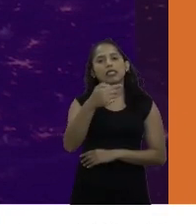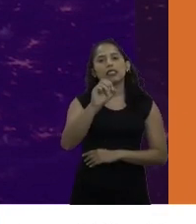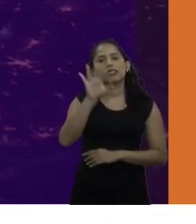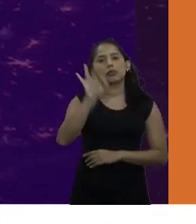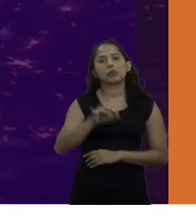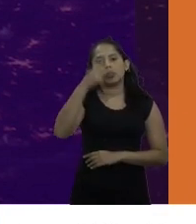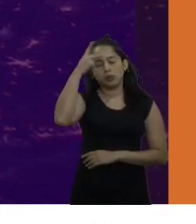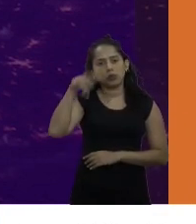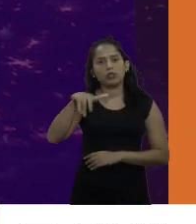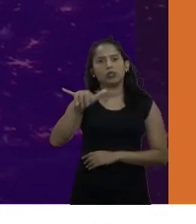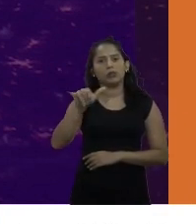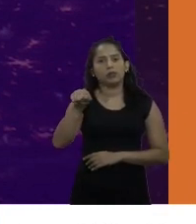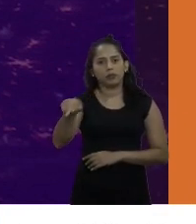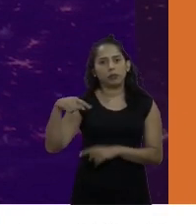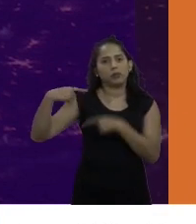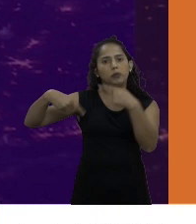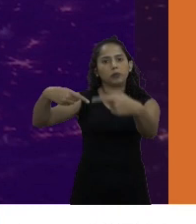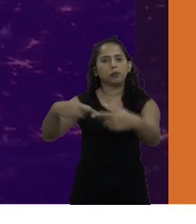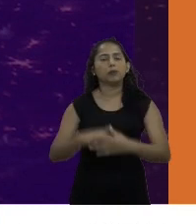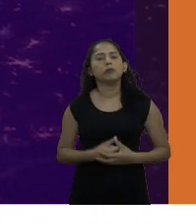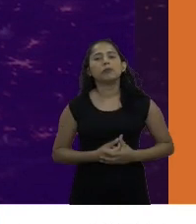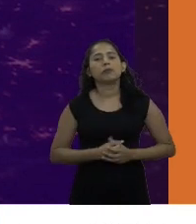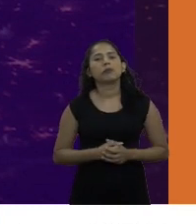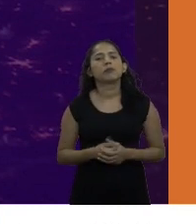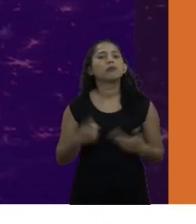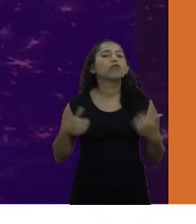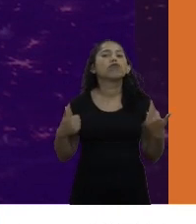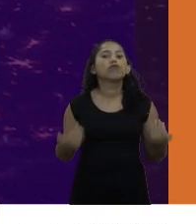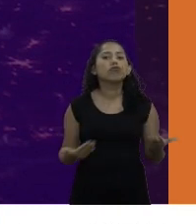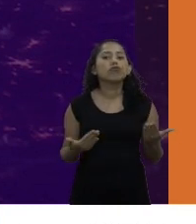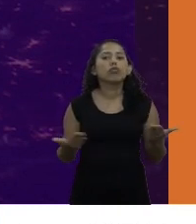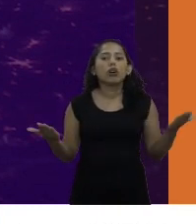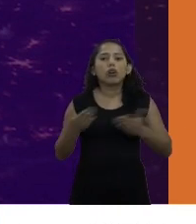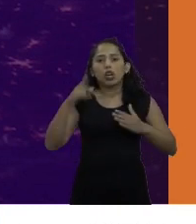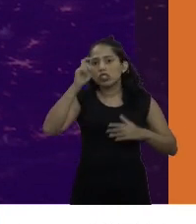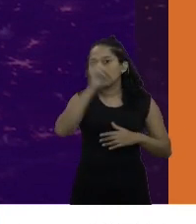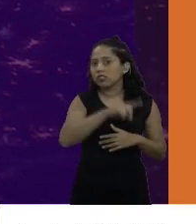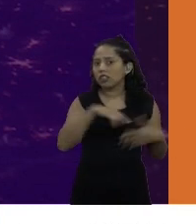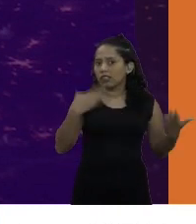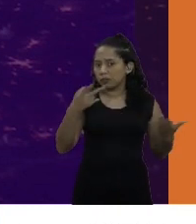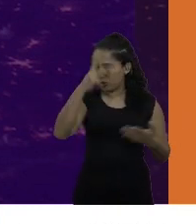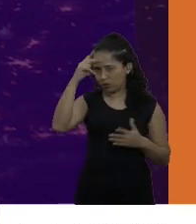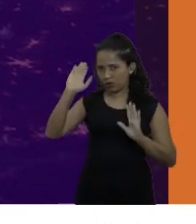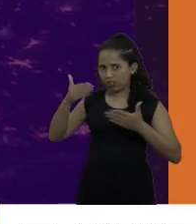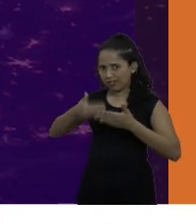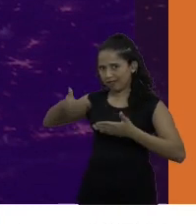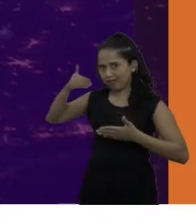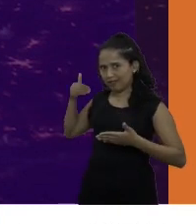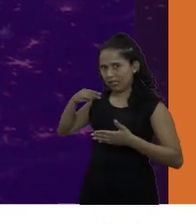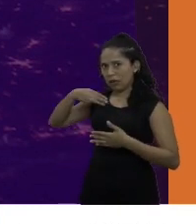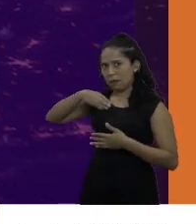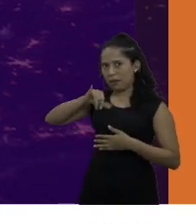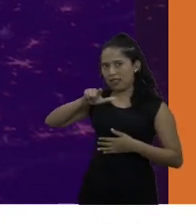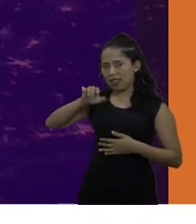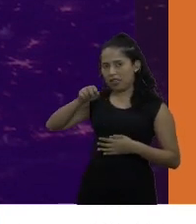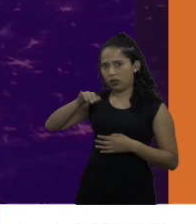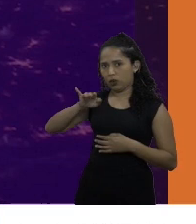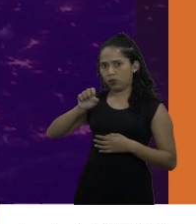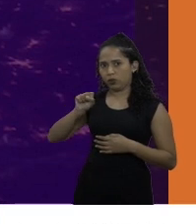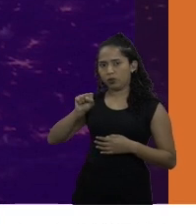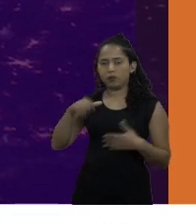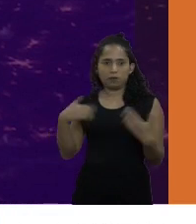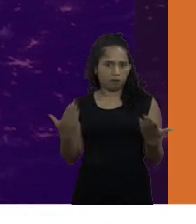geração Y, nós. Quais são as complexidades agora para os milênios, as outras gerações? Importante pensar sobre